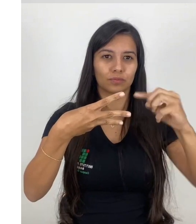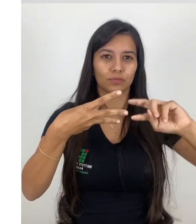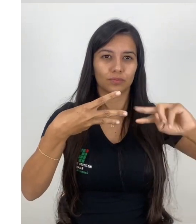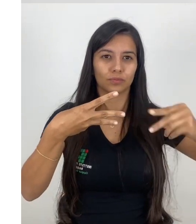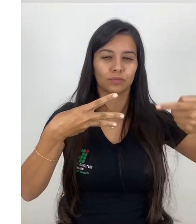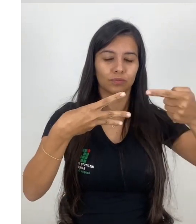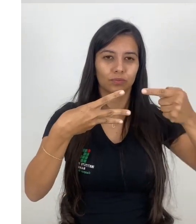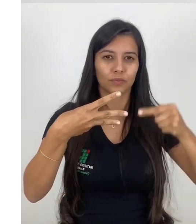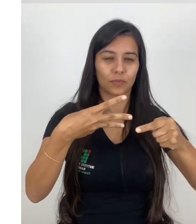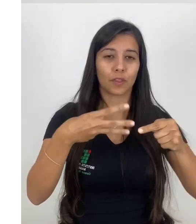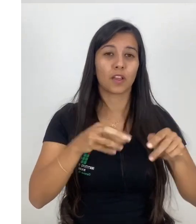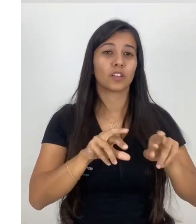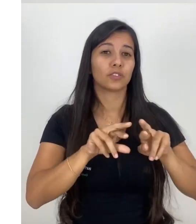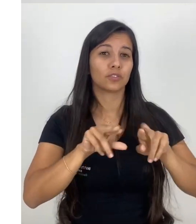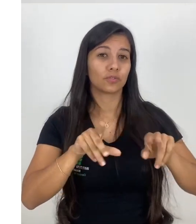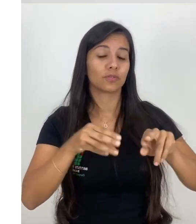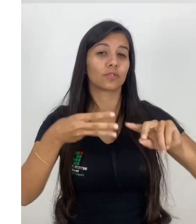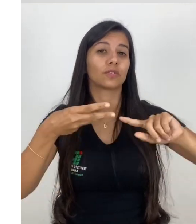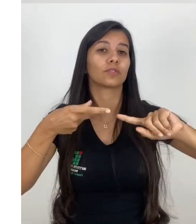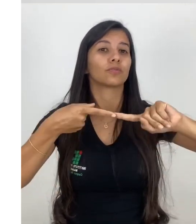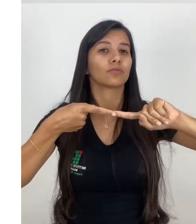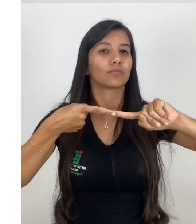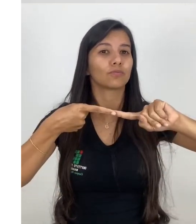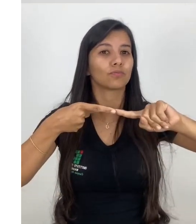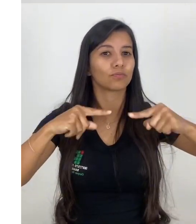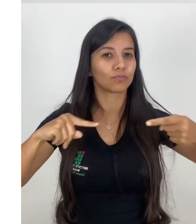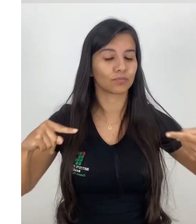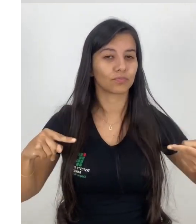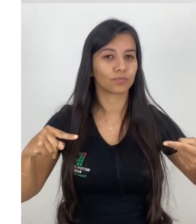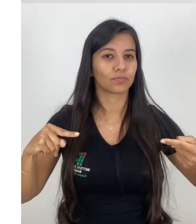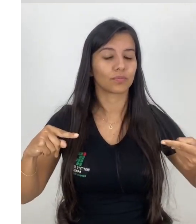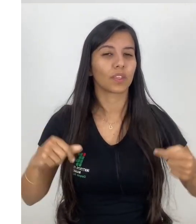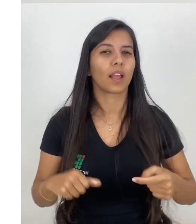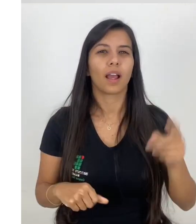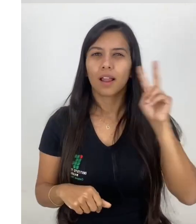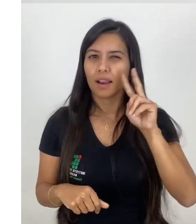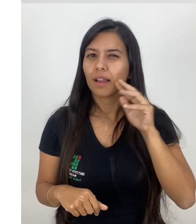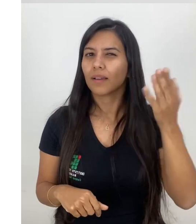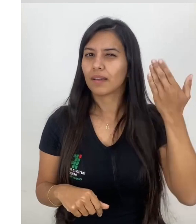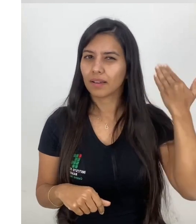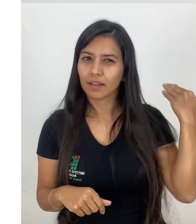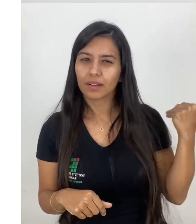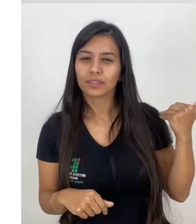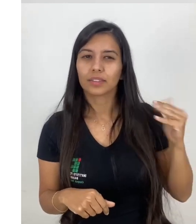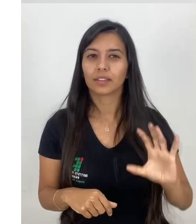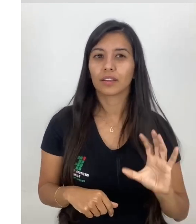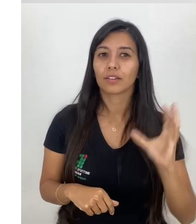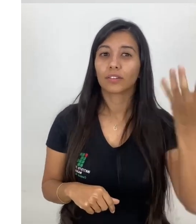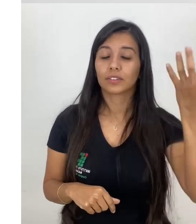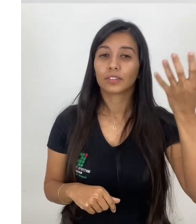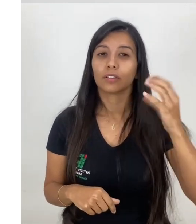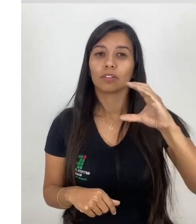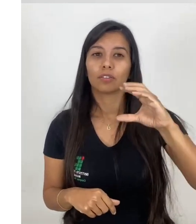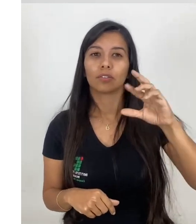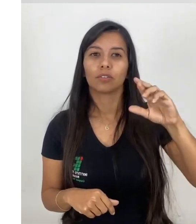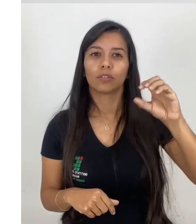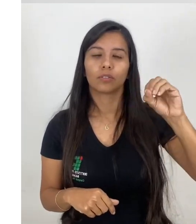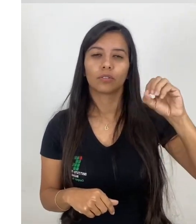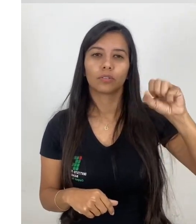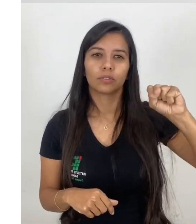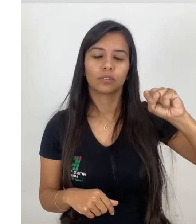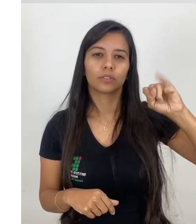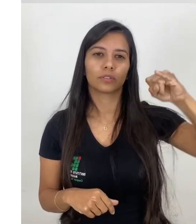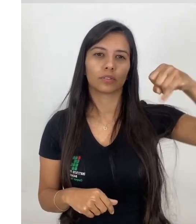em questões genéticas, porque lembra que eu falei com vocês que quando aconteceu o crossing over, lá na prófase 1